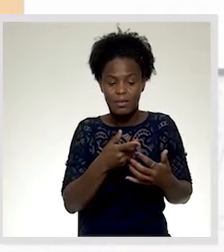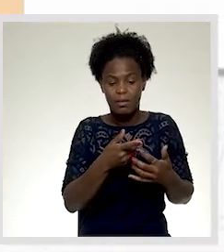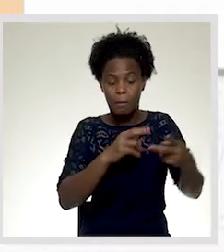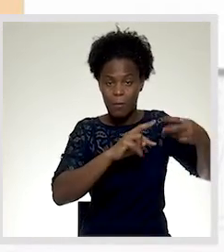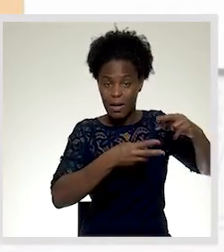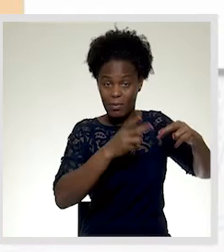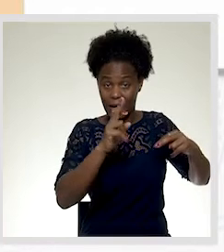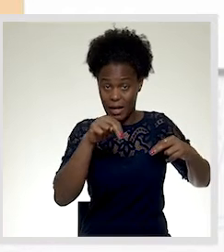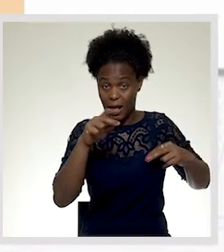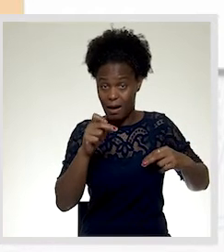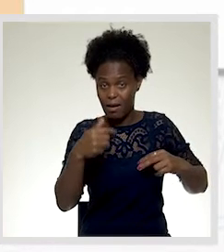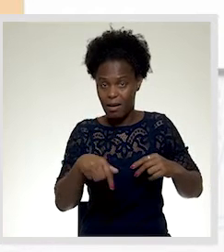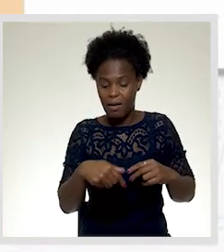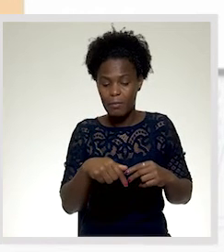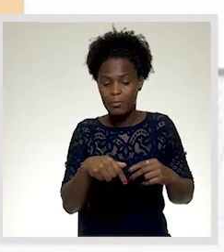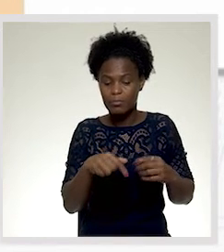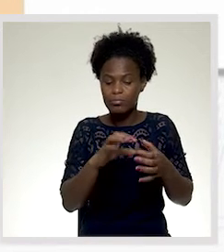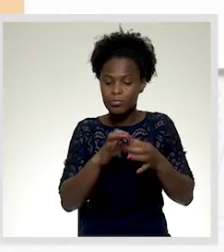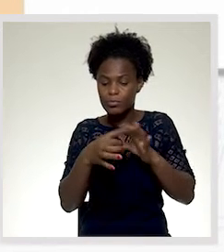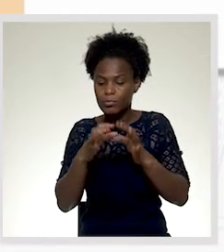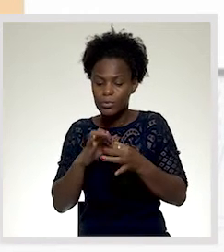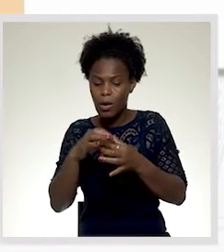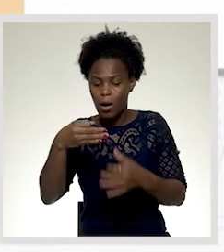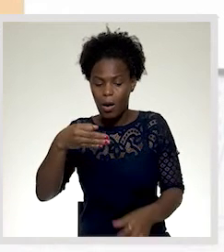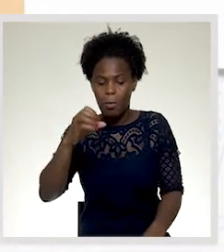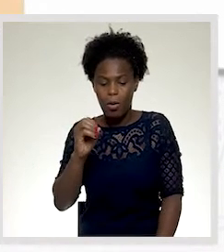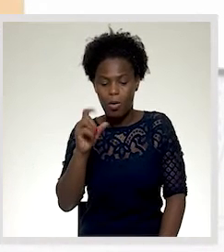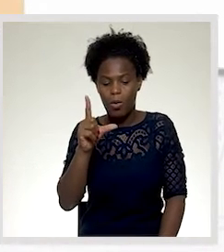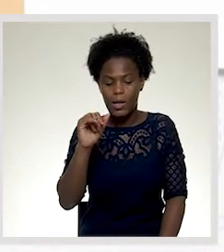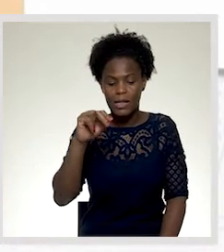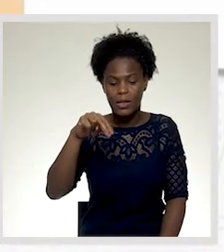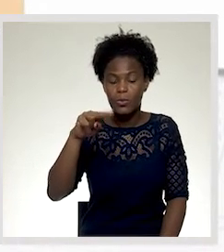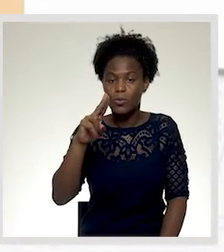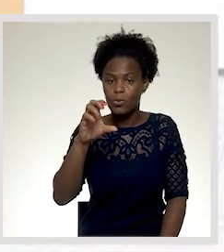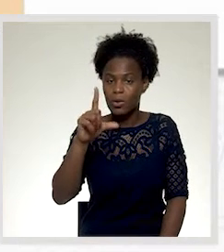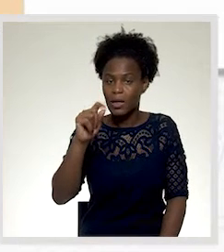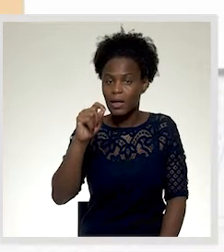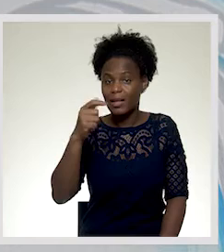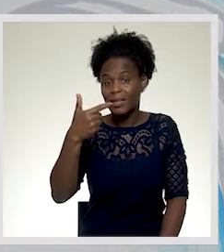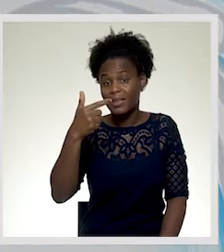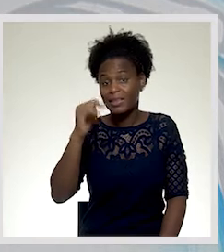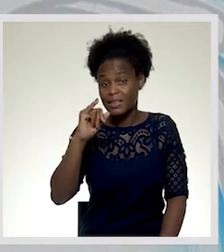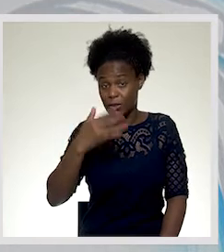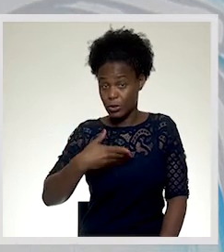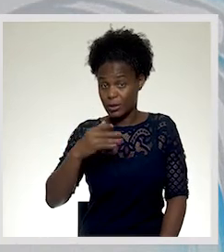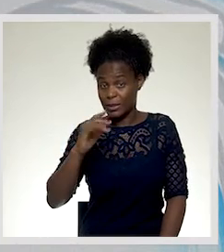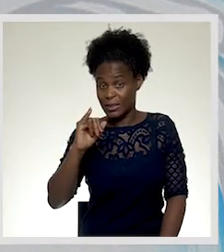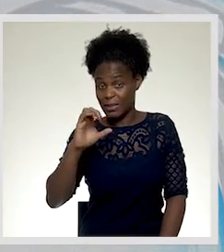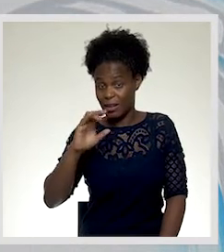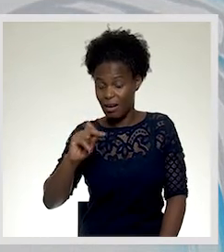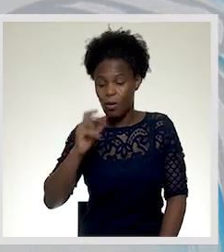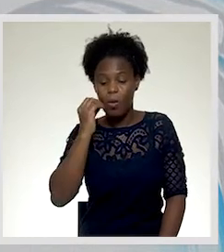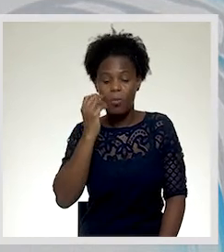A molécula de RNA ela é composta por uma cadeia polinucleotídica. Em vez de possuir aqui duas cadeias